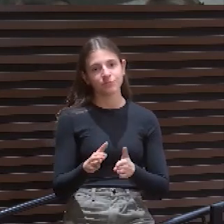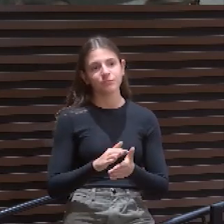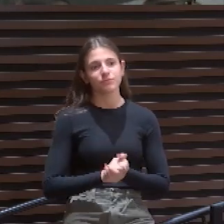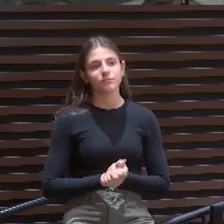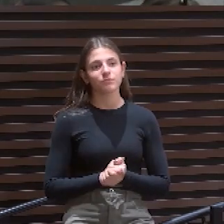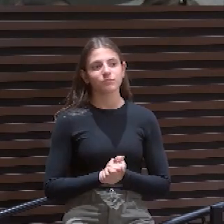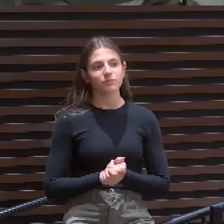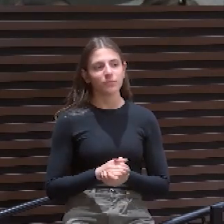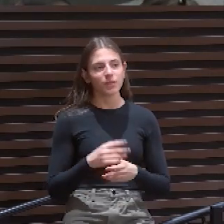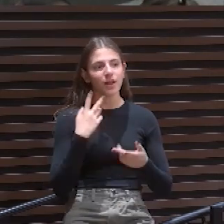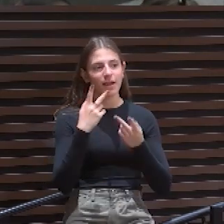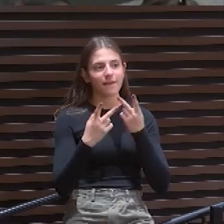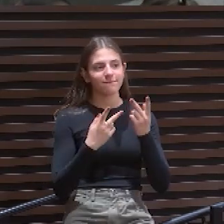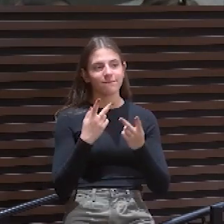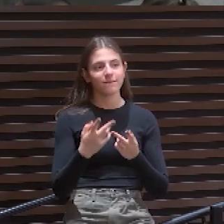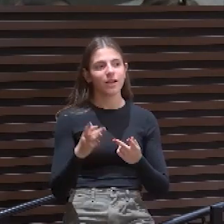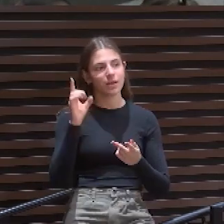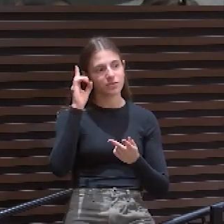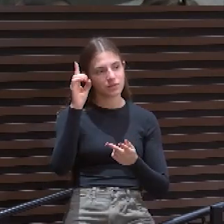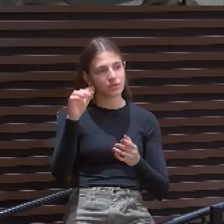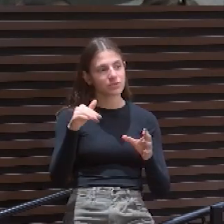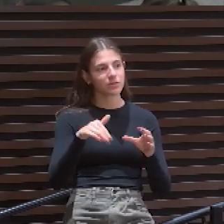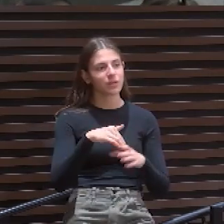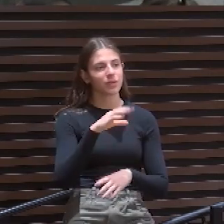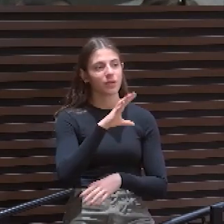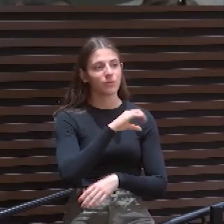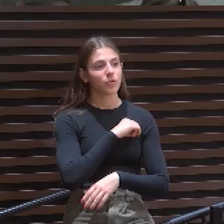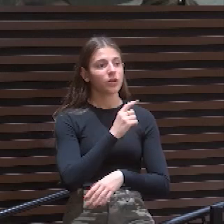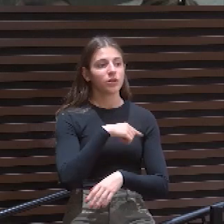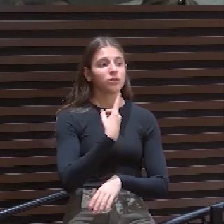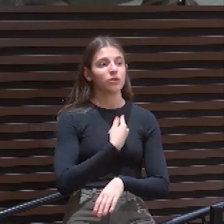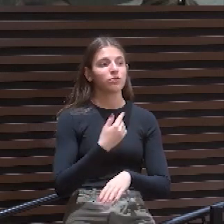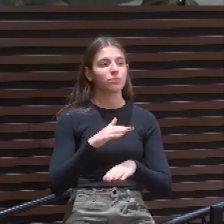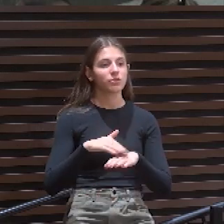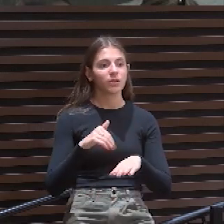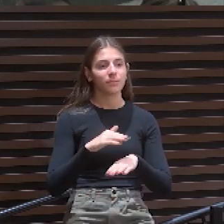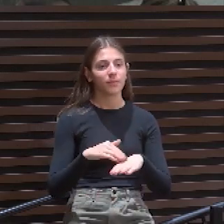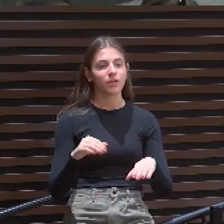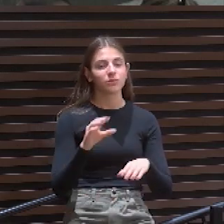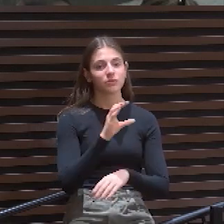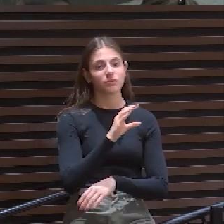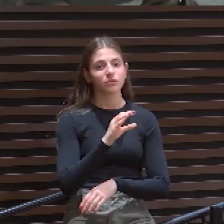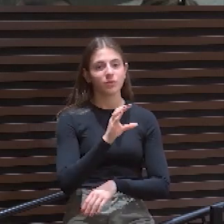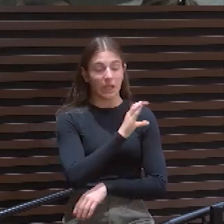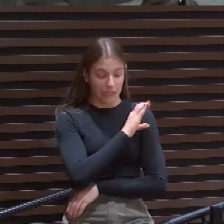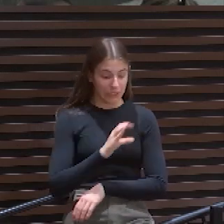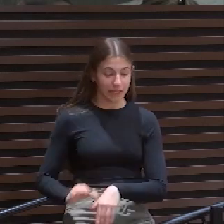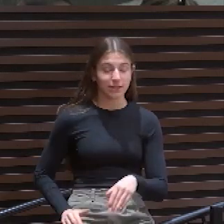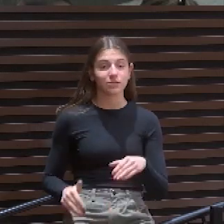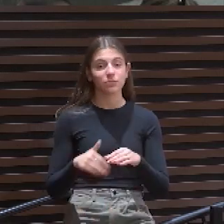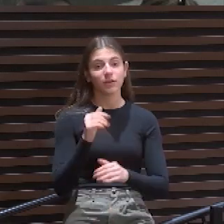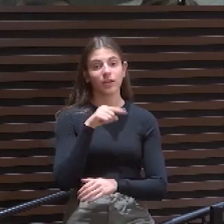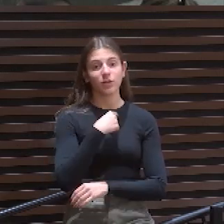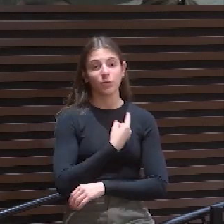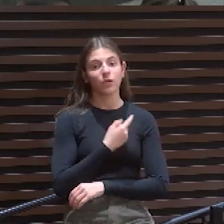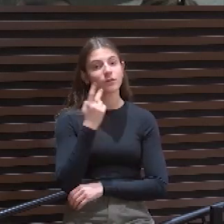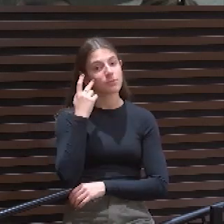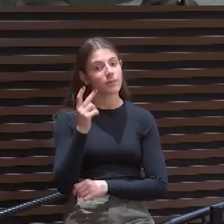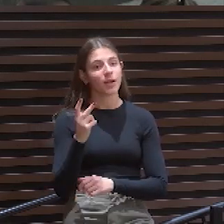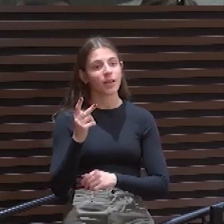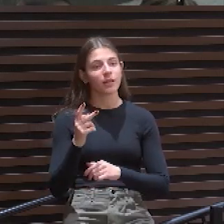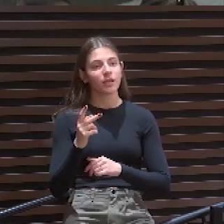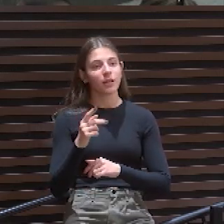A fala dele é amorosa. E nós somos chamados, Cristo em nós, a sermos a diferença nesse